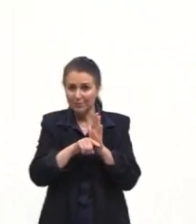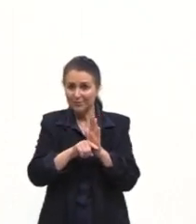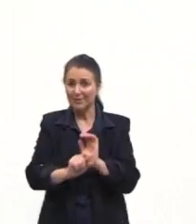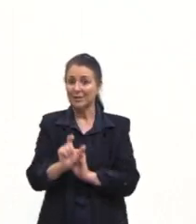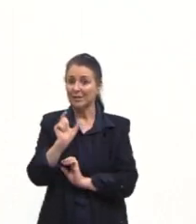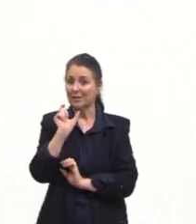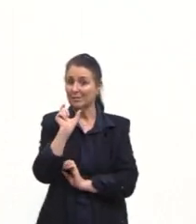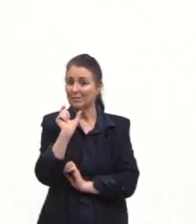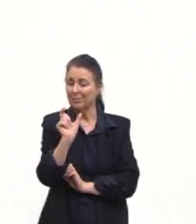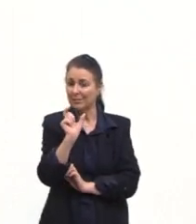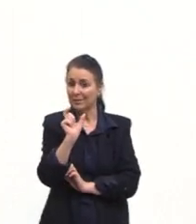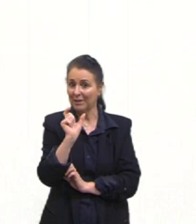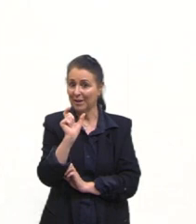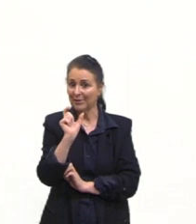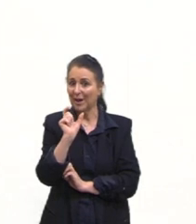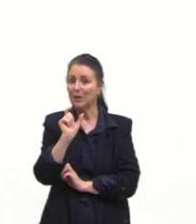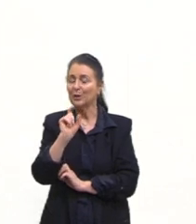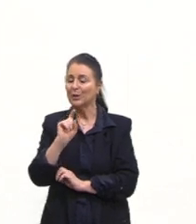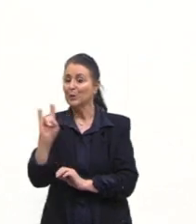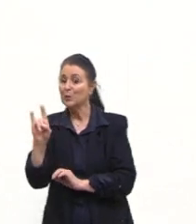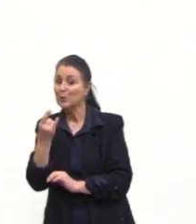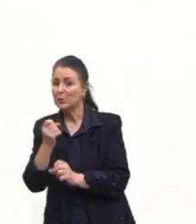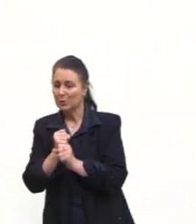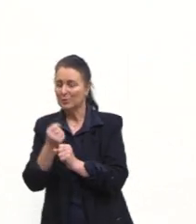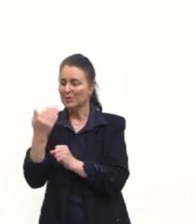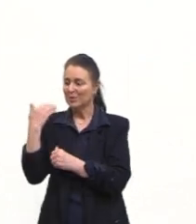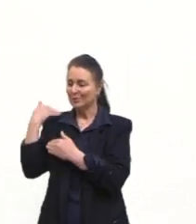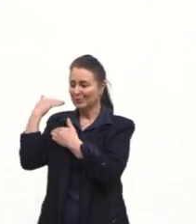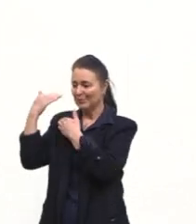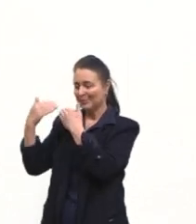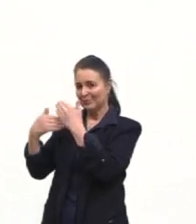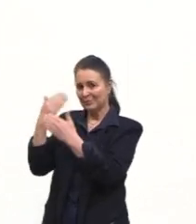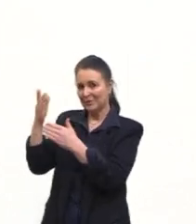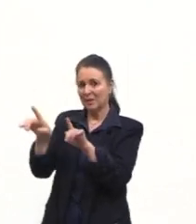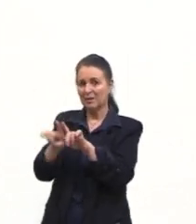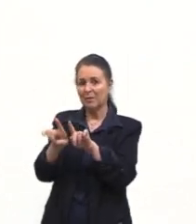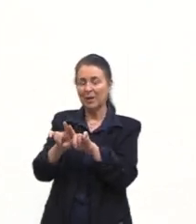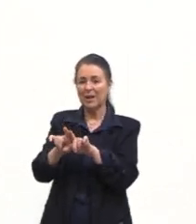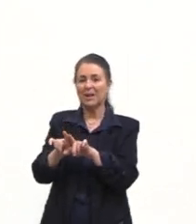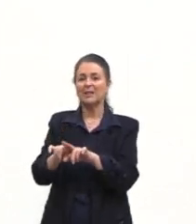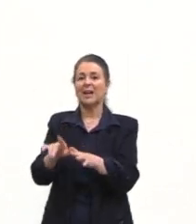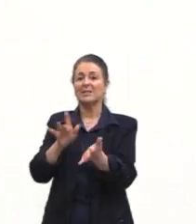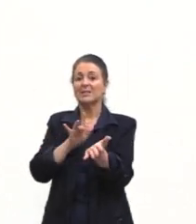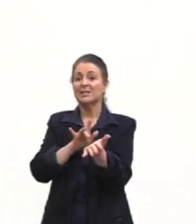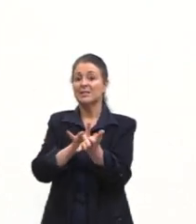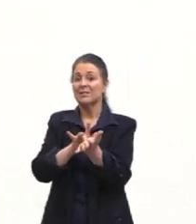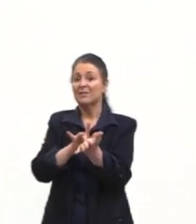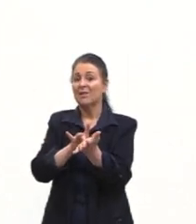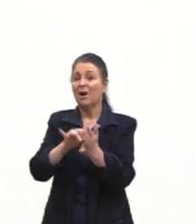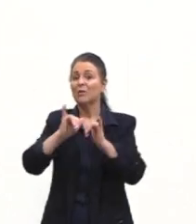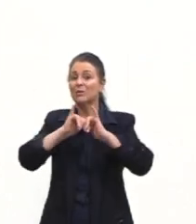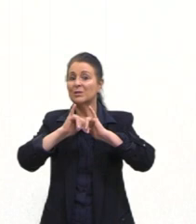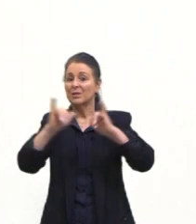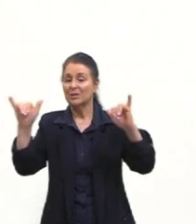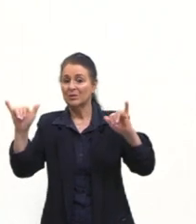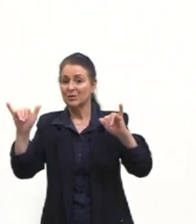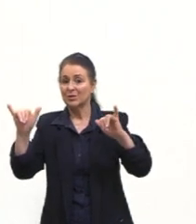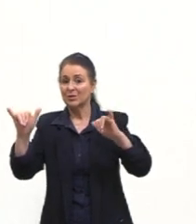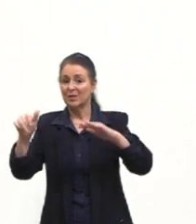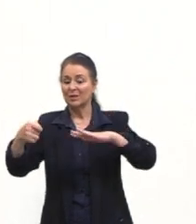palavra talvez aí dos nossos últimos anos, fugir também de fake news, né? Fugir daquelas informações que não